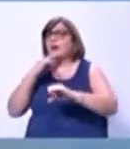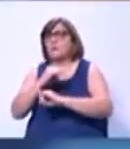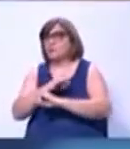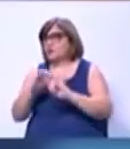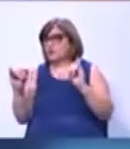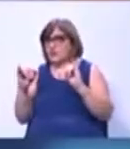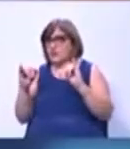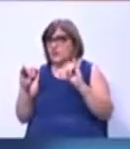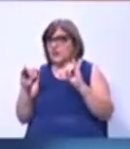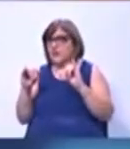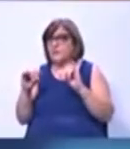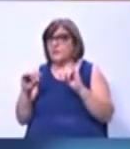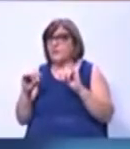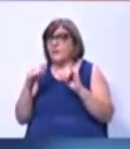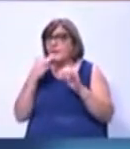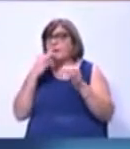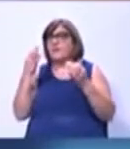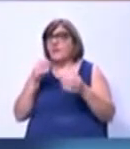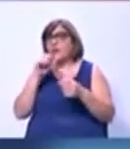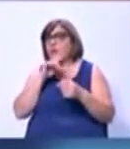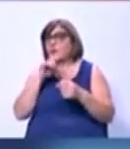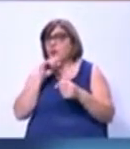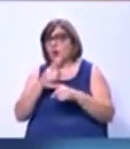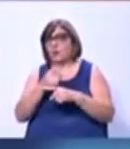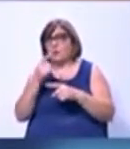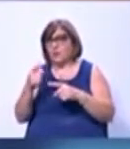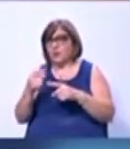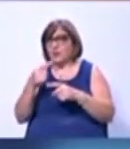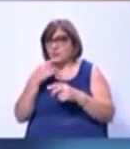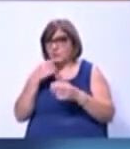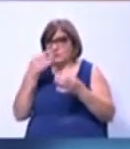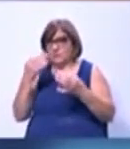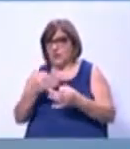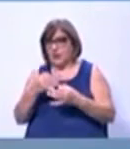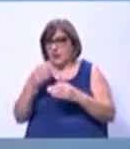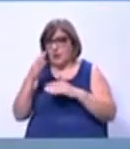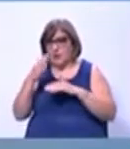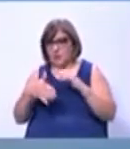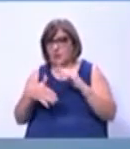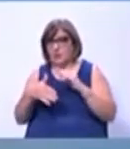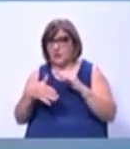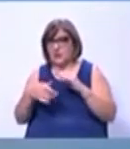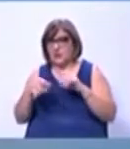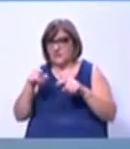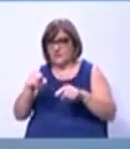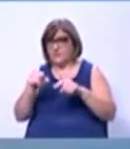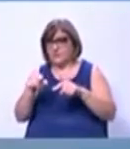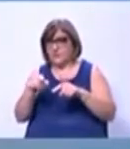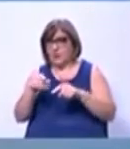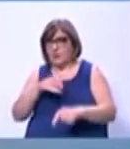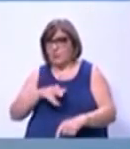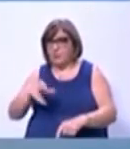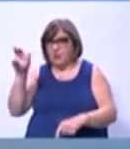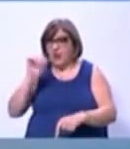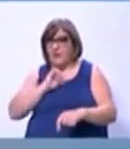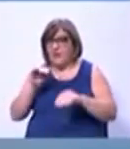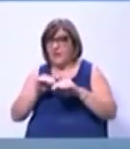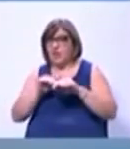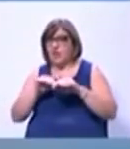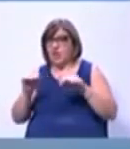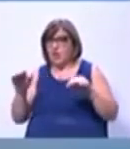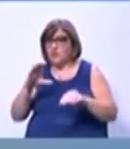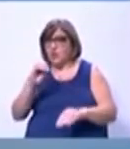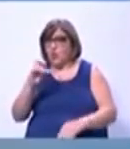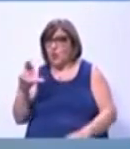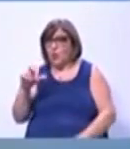Portanto... Sim, não, na verdade pode. Porque pode, efetivamente, porque o que acontece é que este aumento dos níveis de cortisol que eu